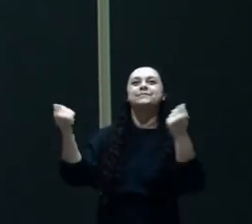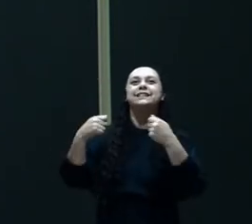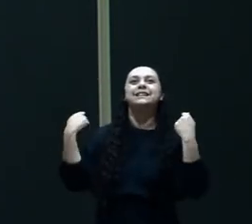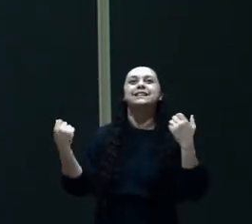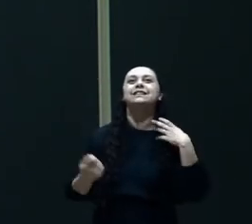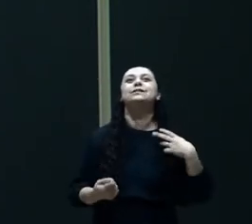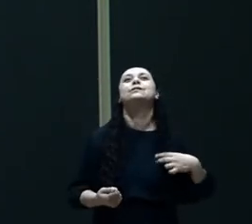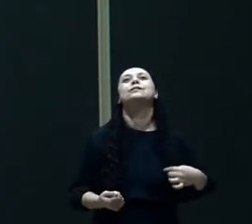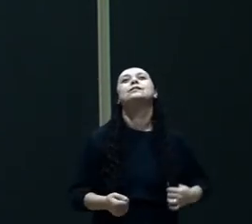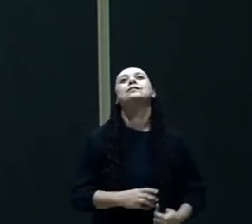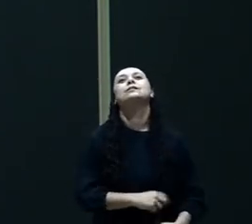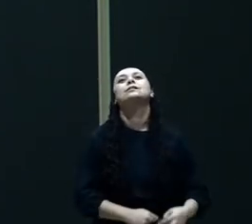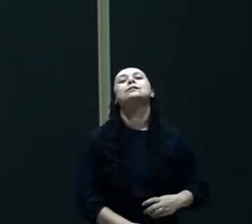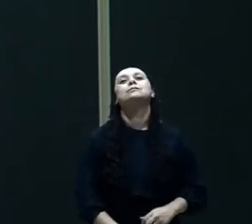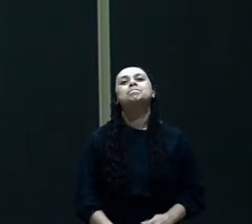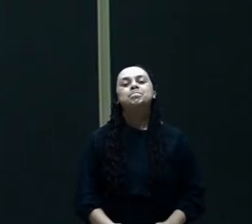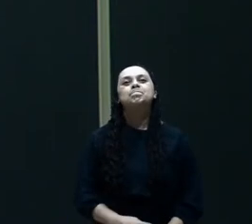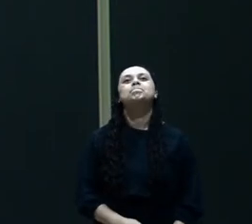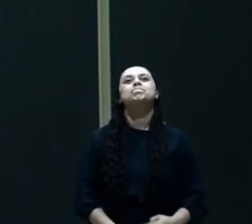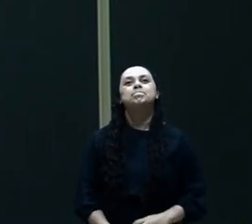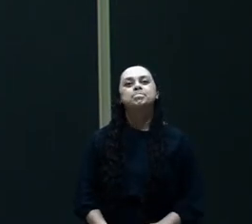Jesus Glória a